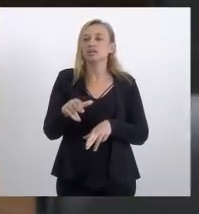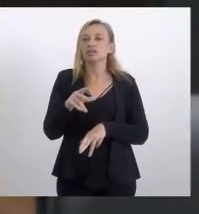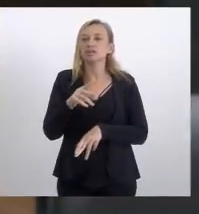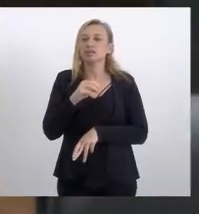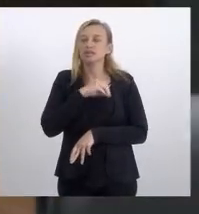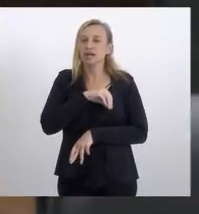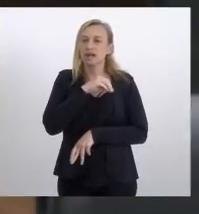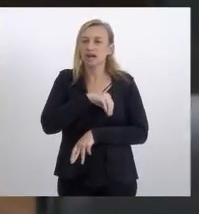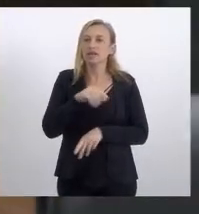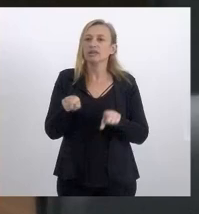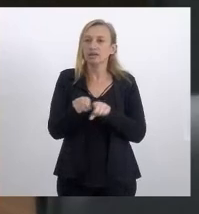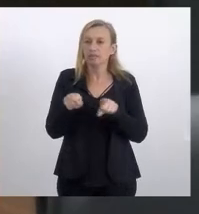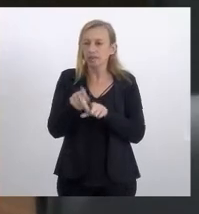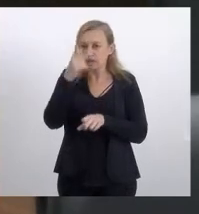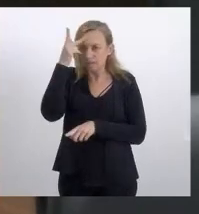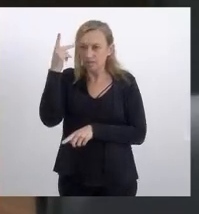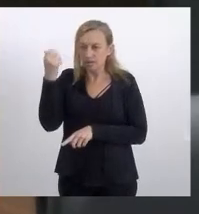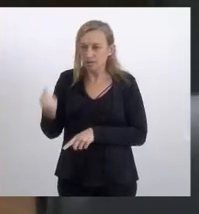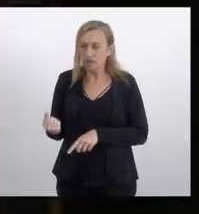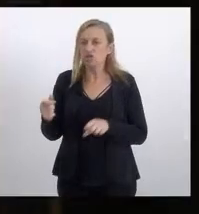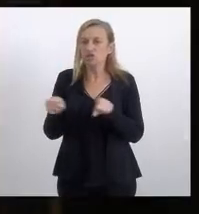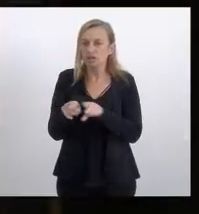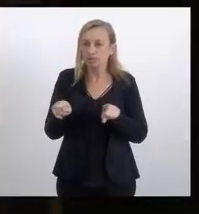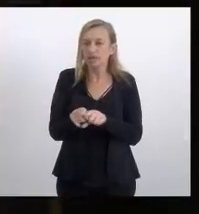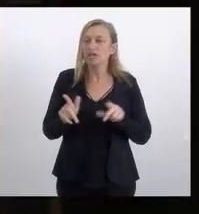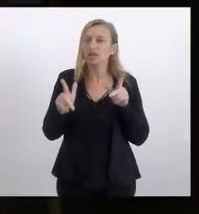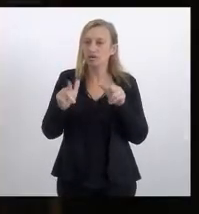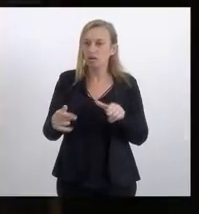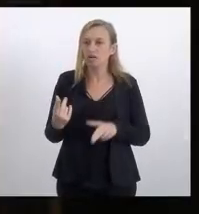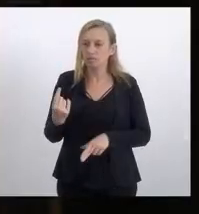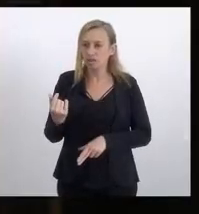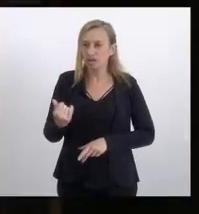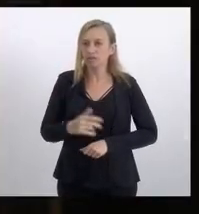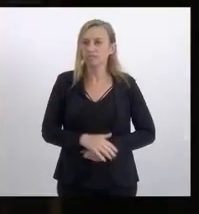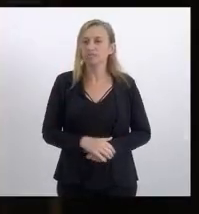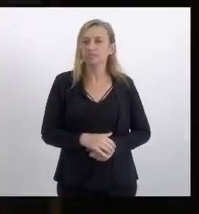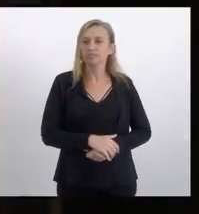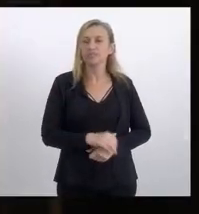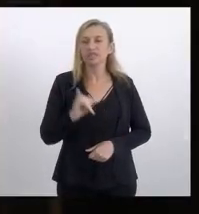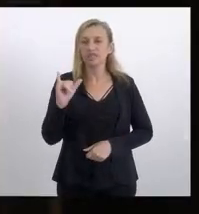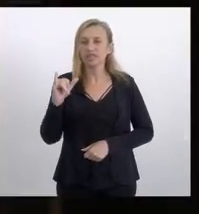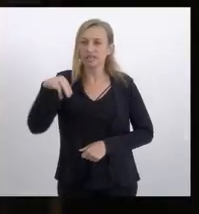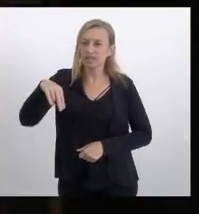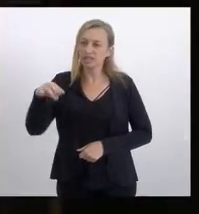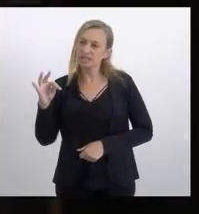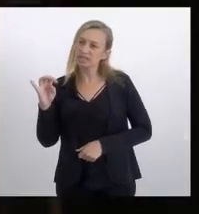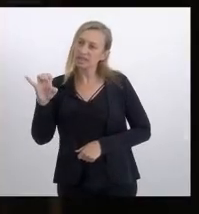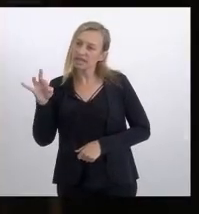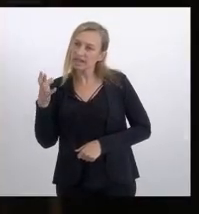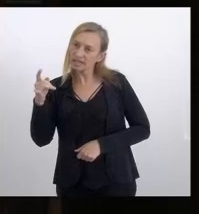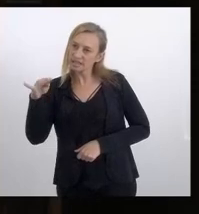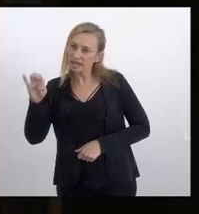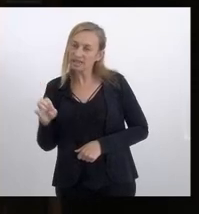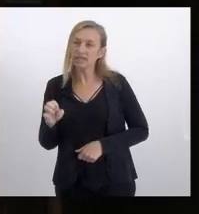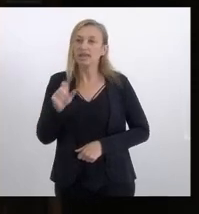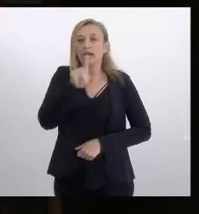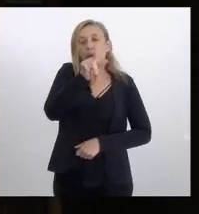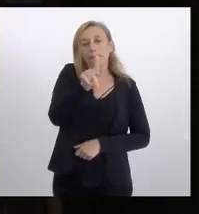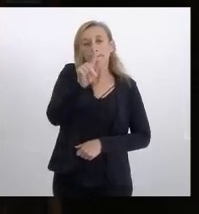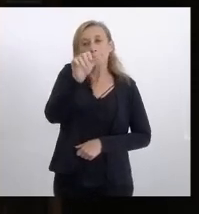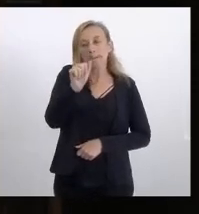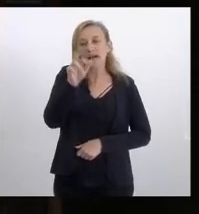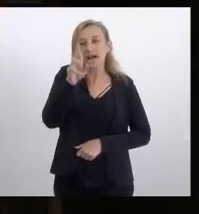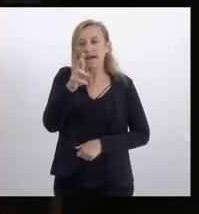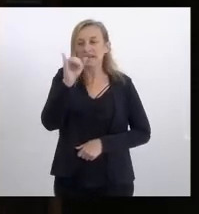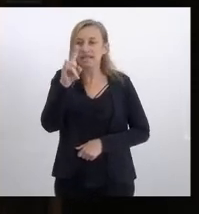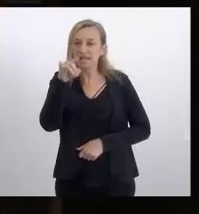isso a integralidade isso a integralidade receber a integralidade dos vencimentos né O que que é paridade para idade é